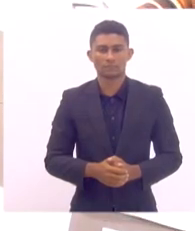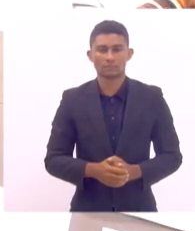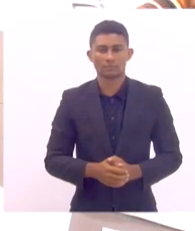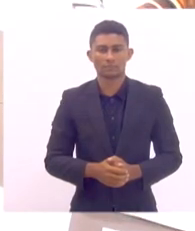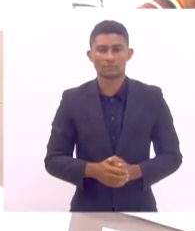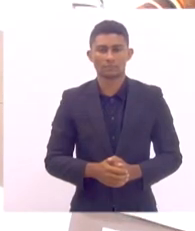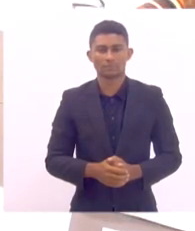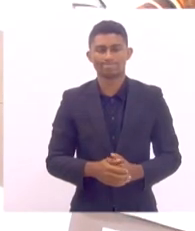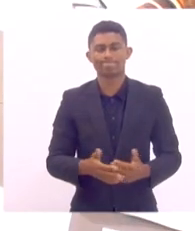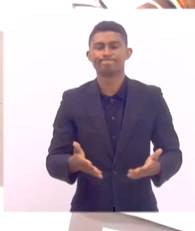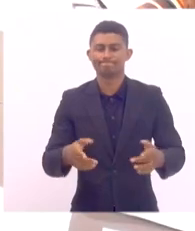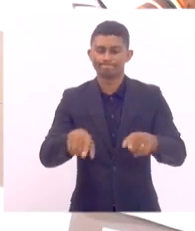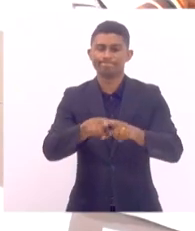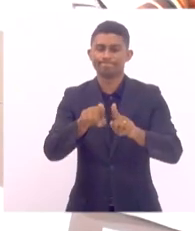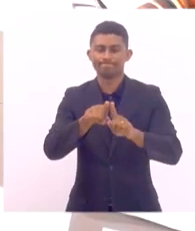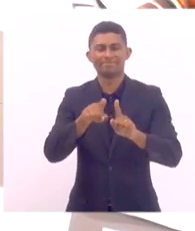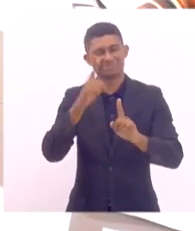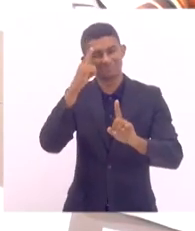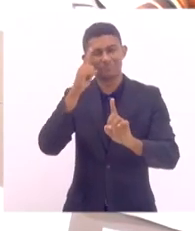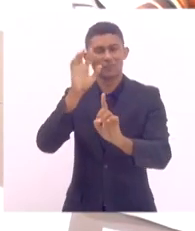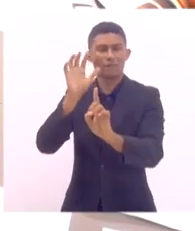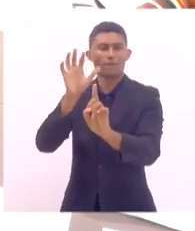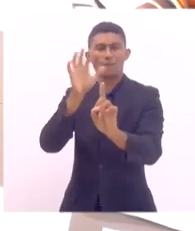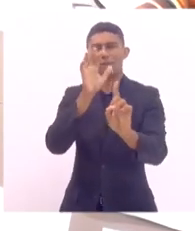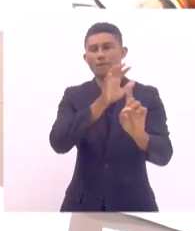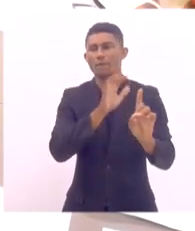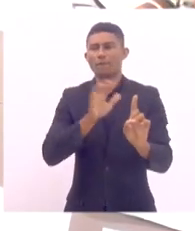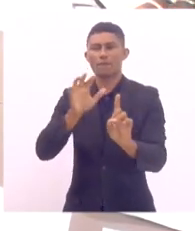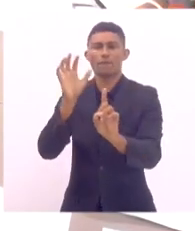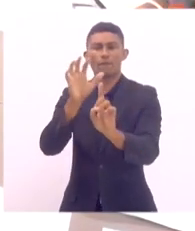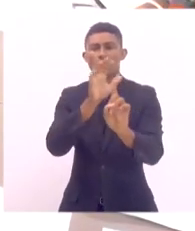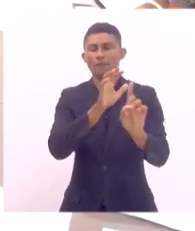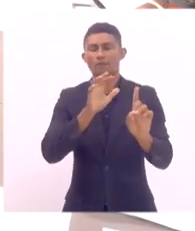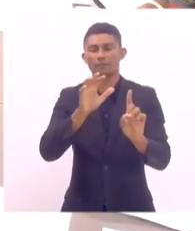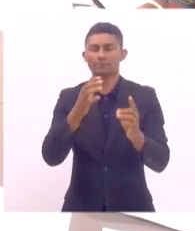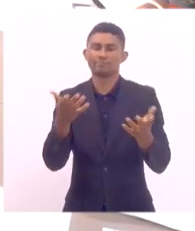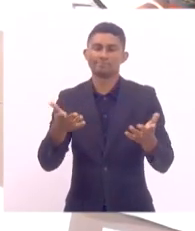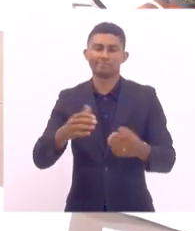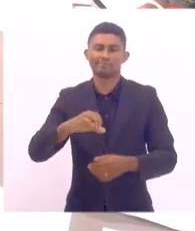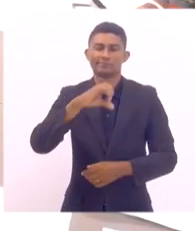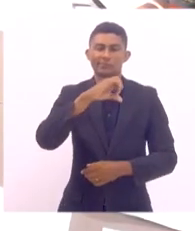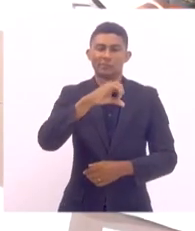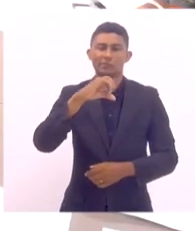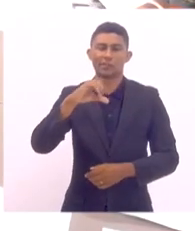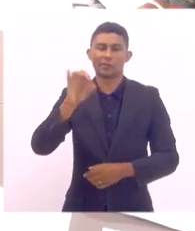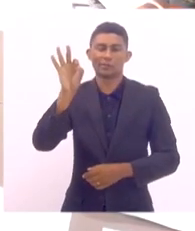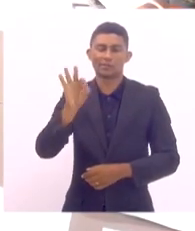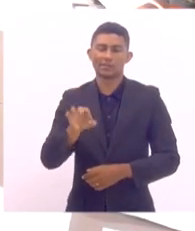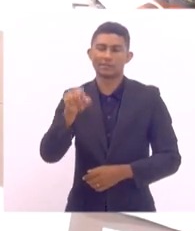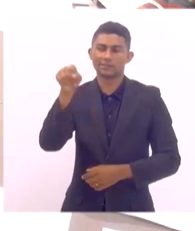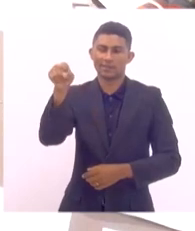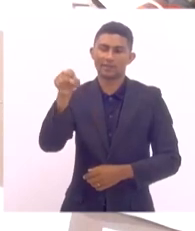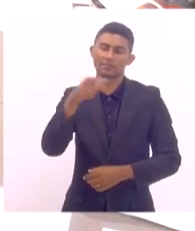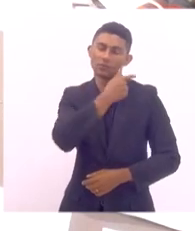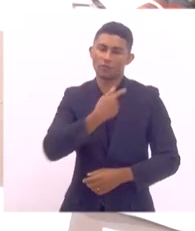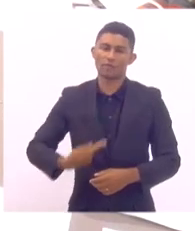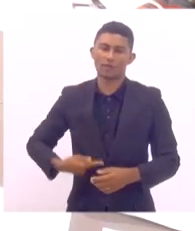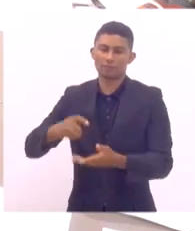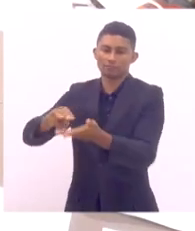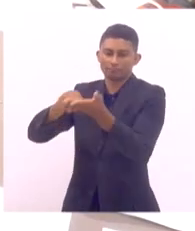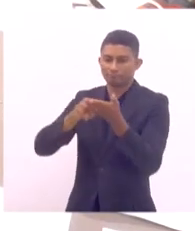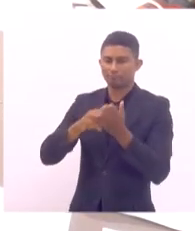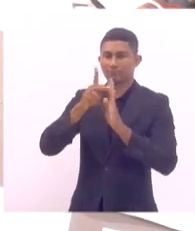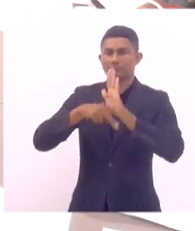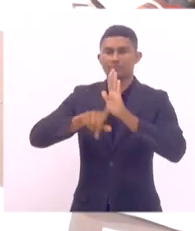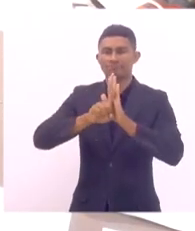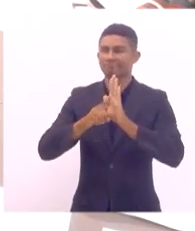E a história do impacto? Mas do impacto, Rodrigo, 99% de tudo que vem do governo também não tem impacto. Vamos tirar de